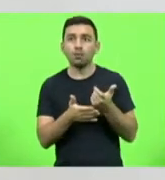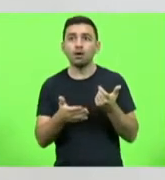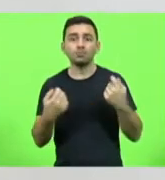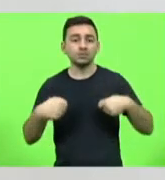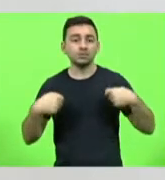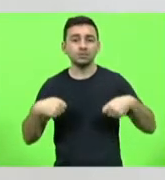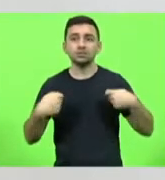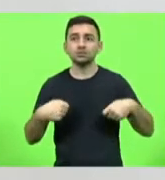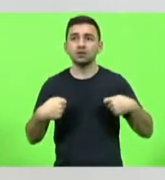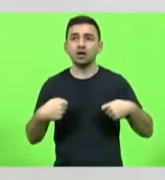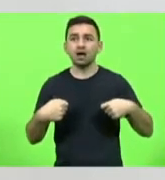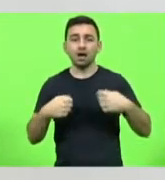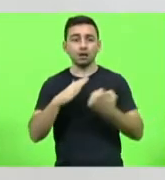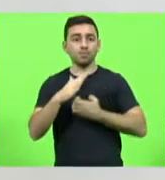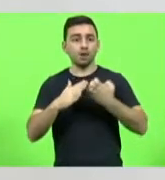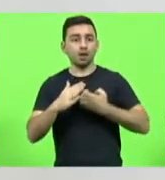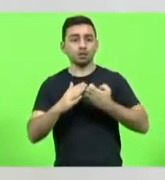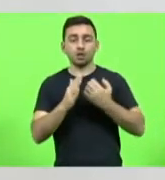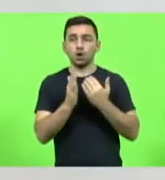está acontecendo?